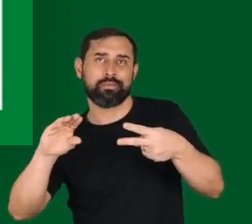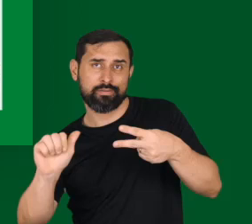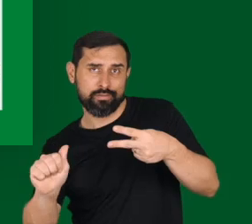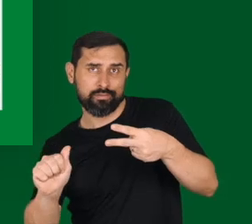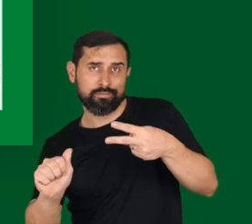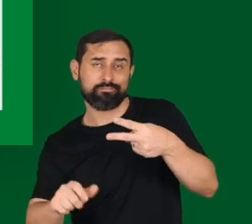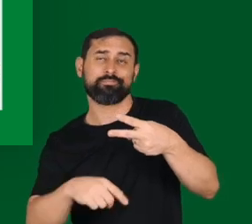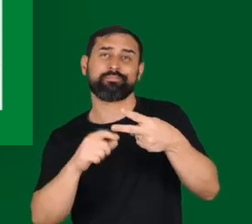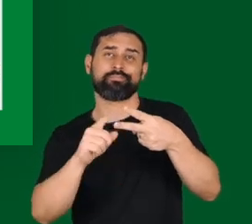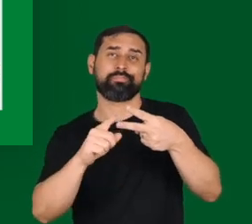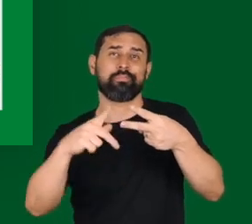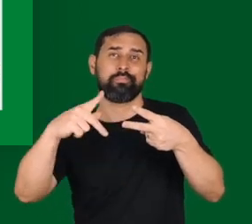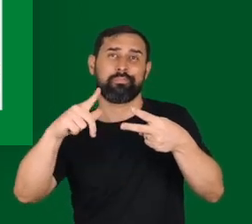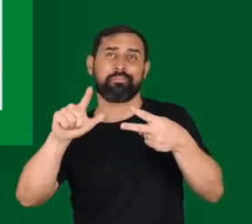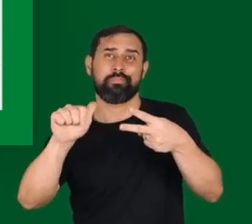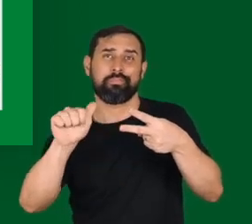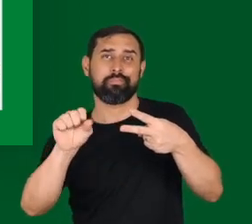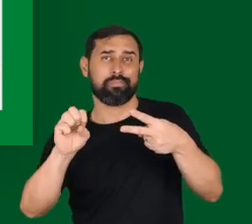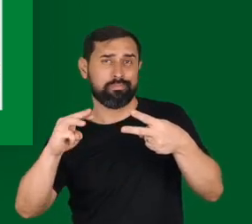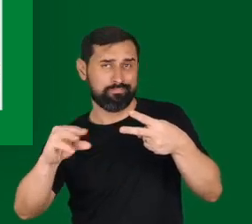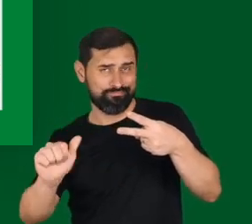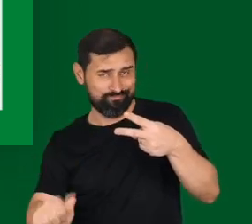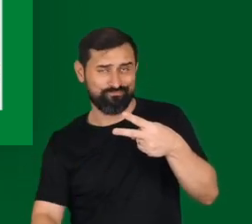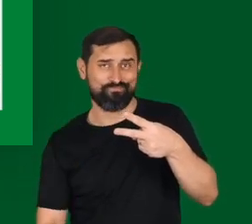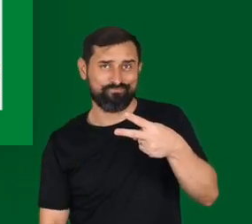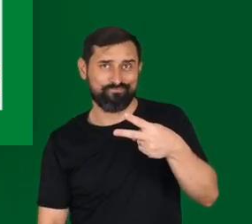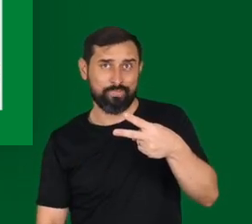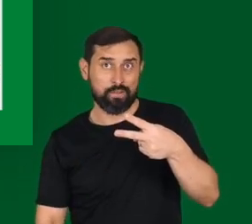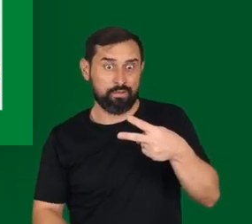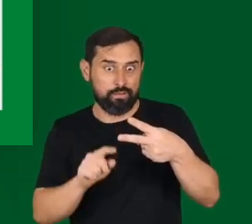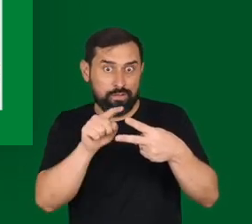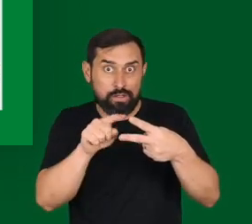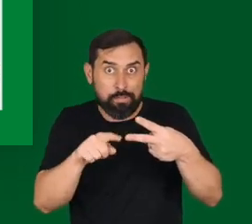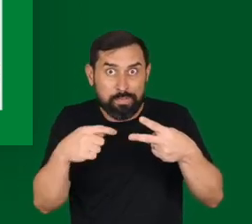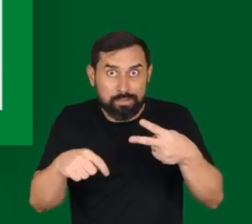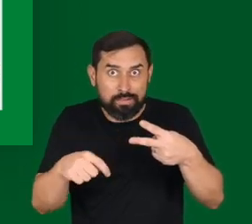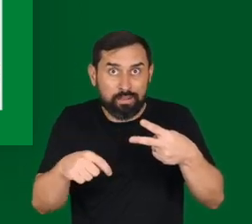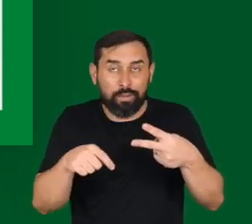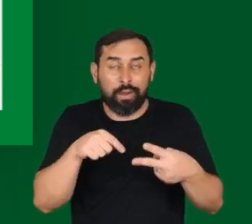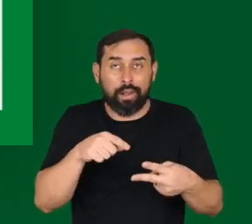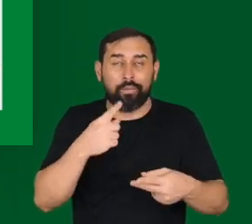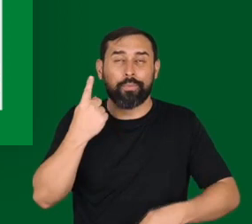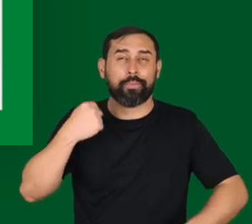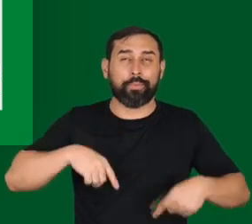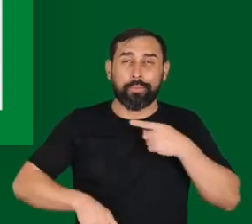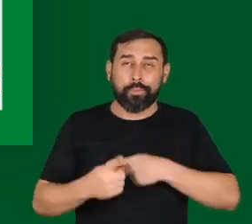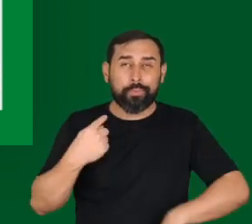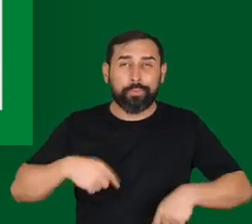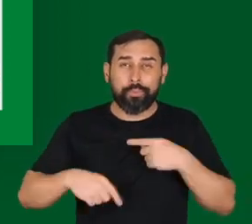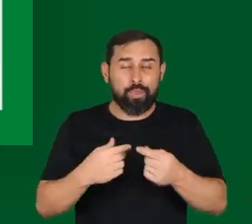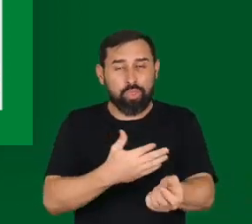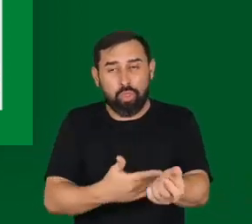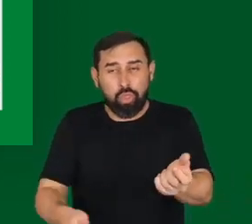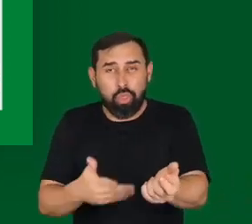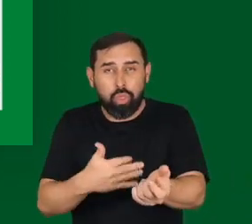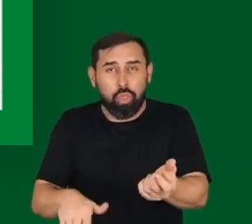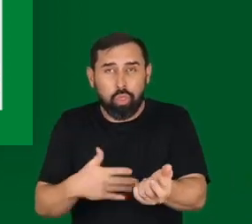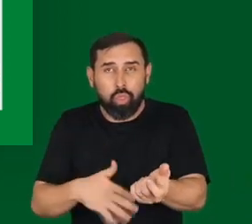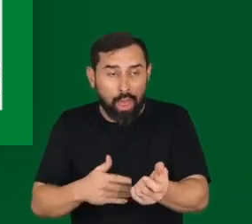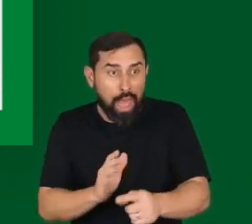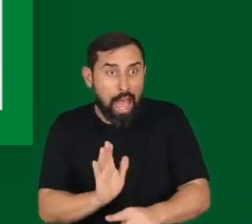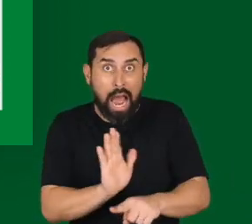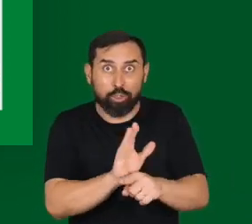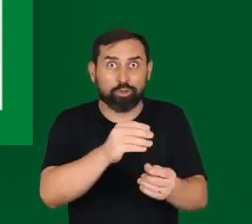ele está perdendo sangue, ele vai precisar dessa reposição sanguínea aí. Então, a taxa de sobrevivência de lesões